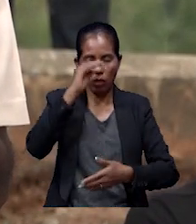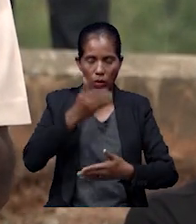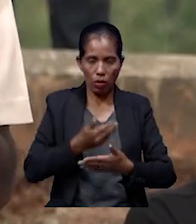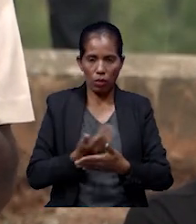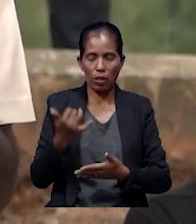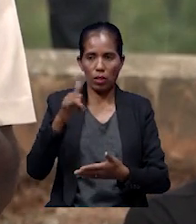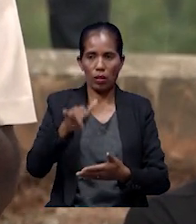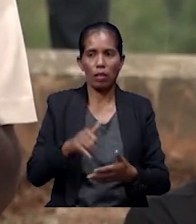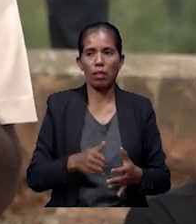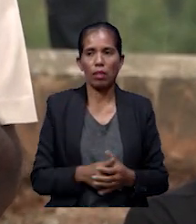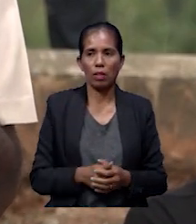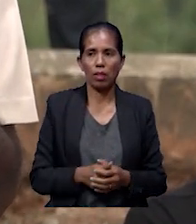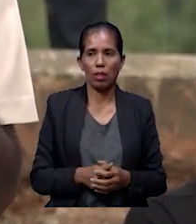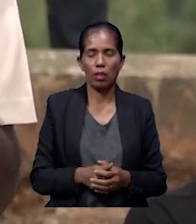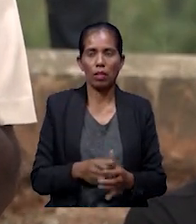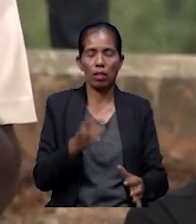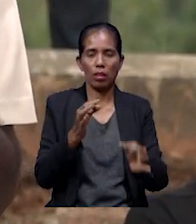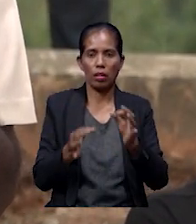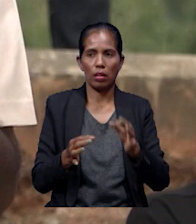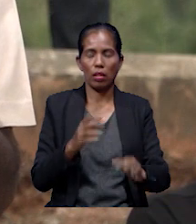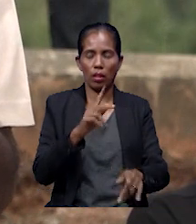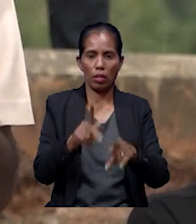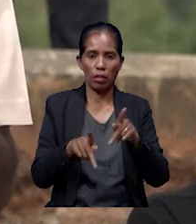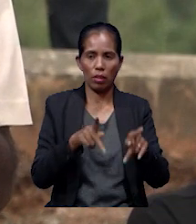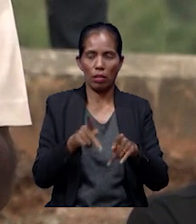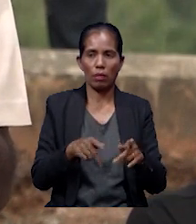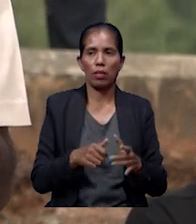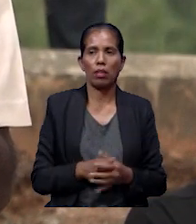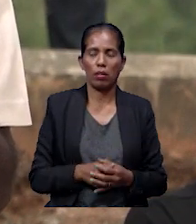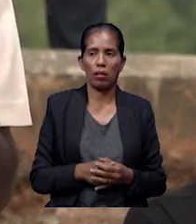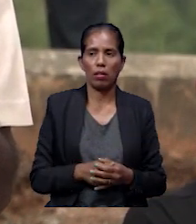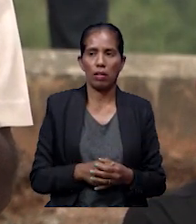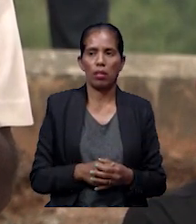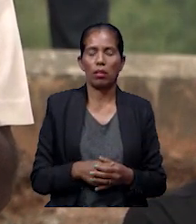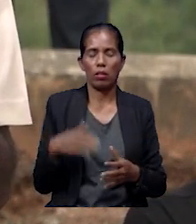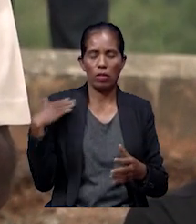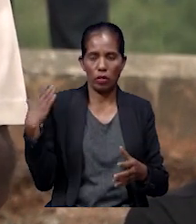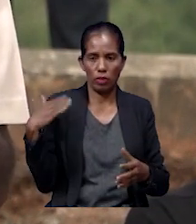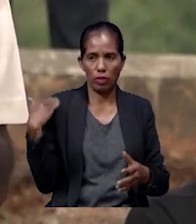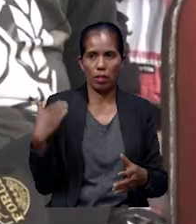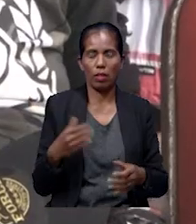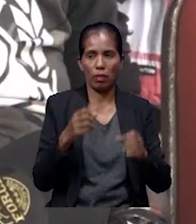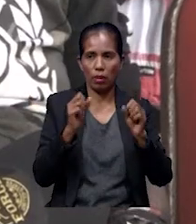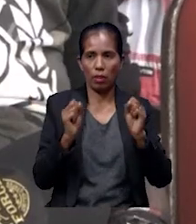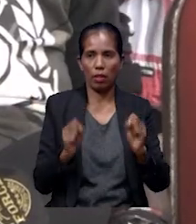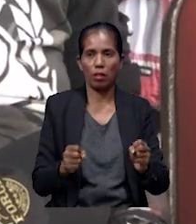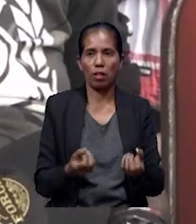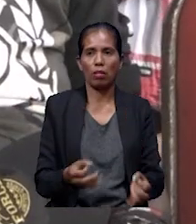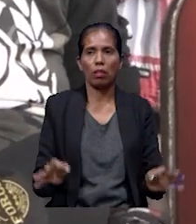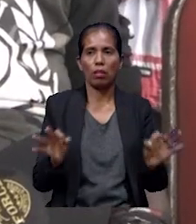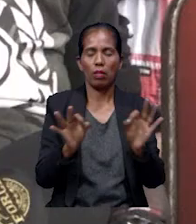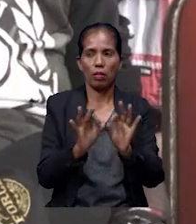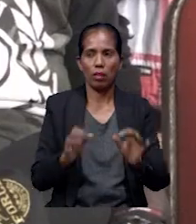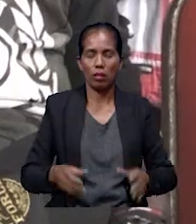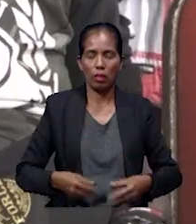wankiaxira, se carik, emane solteiro, closan, maca prioridade se for